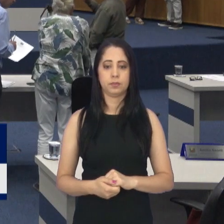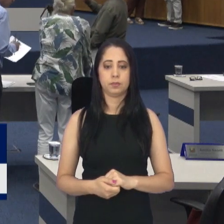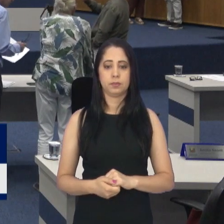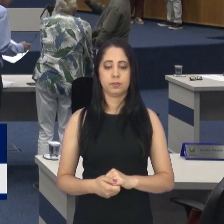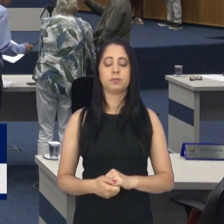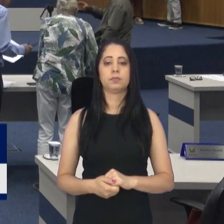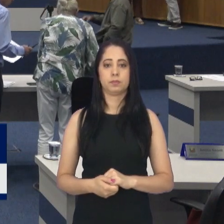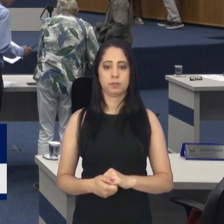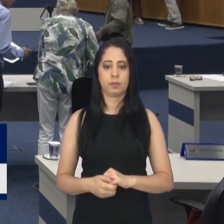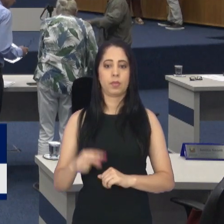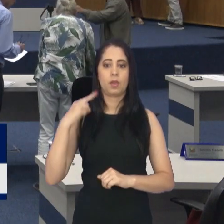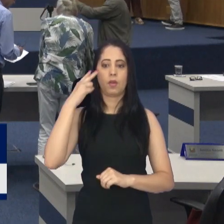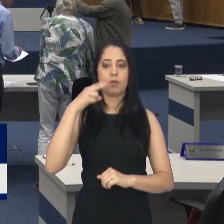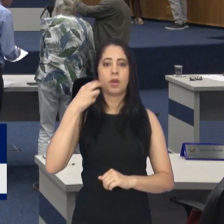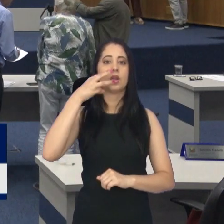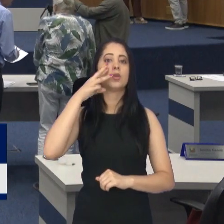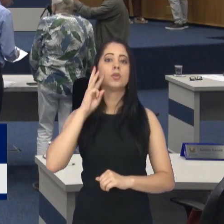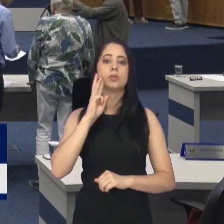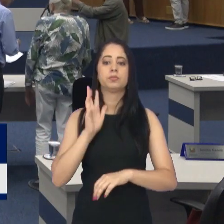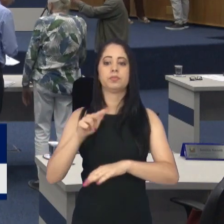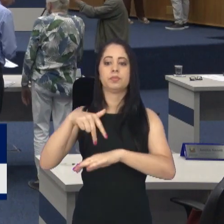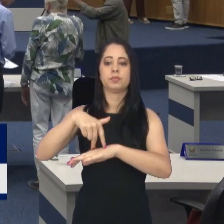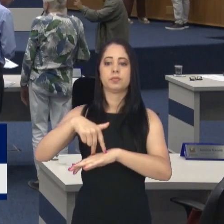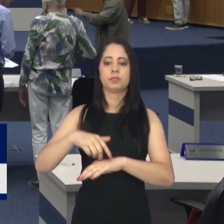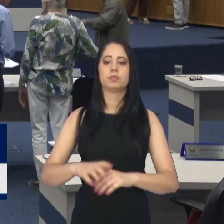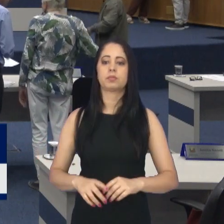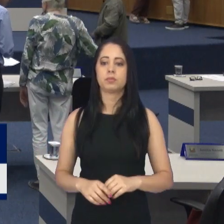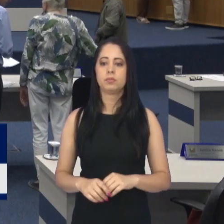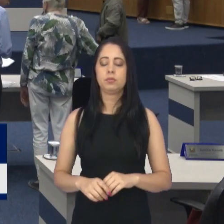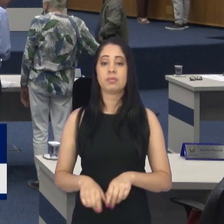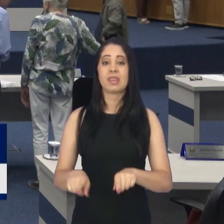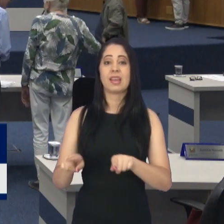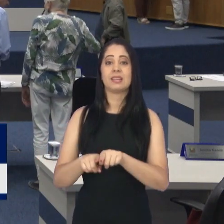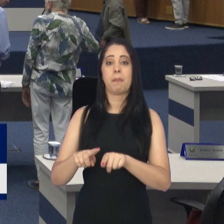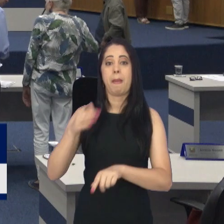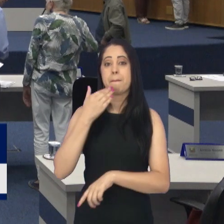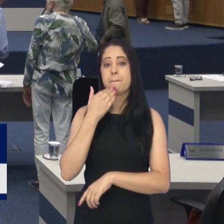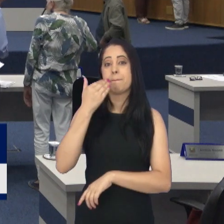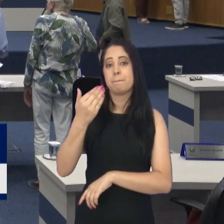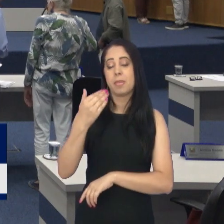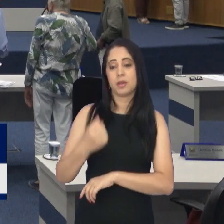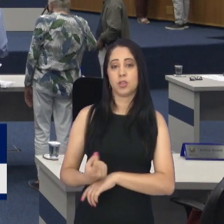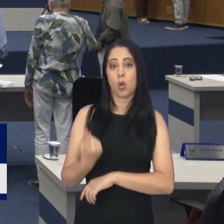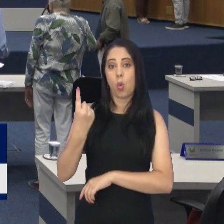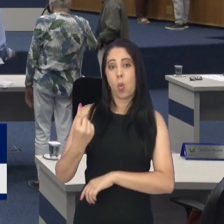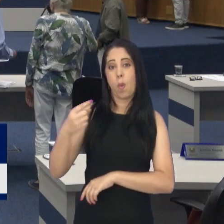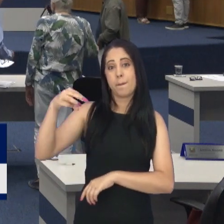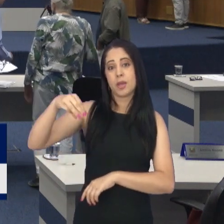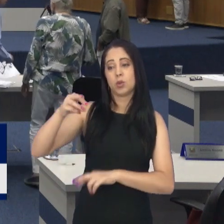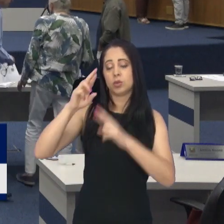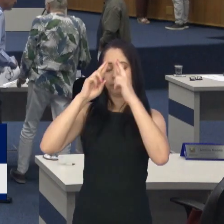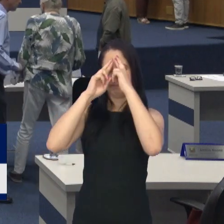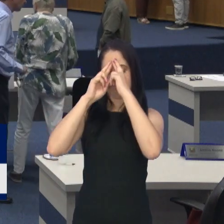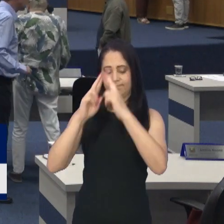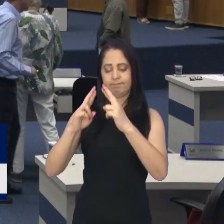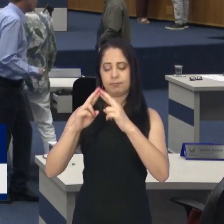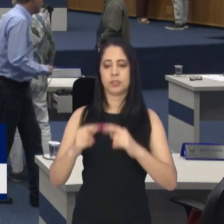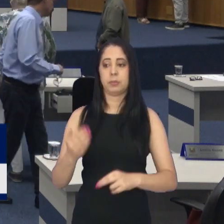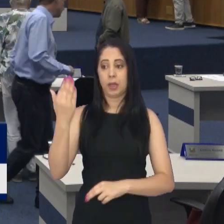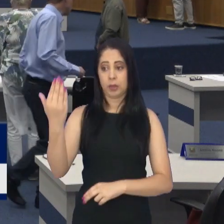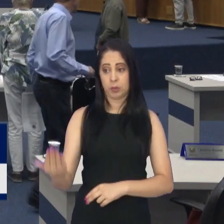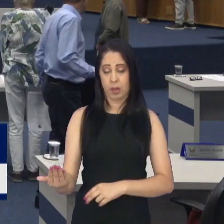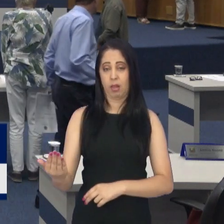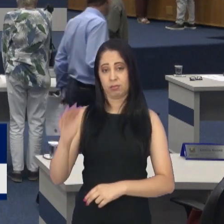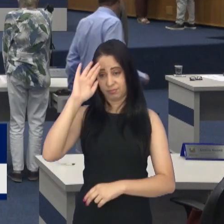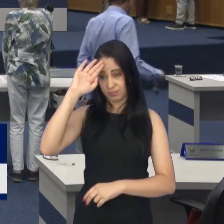Com a palavra, o vereador Walter Hayashi. Senhor presidente, também solicitar aqui um minuto de silêncio em homenagem